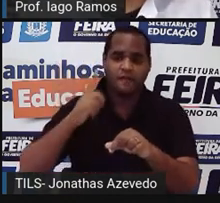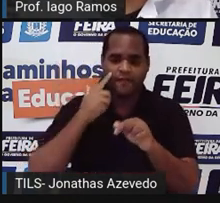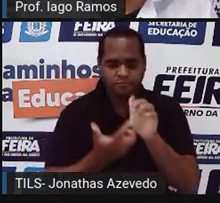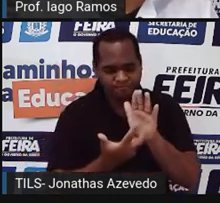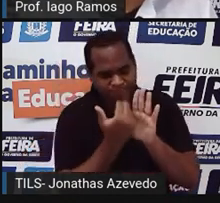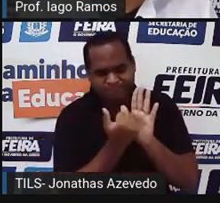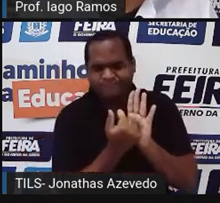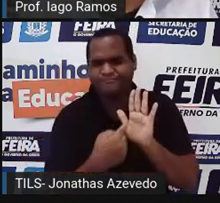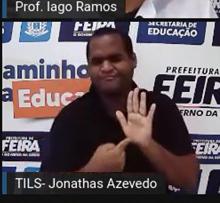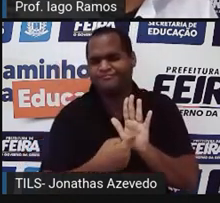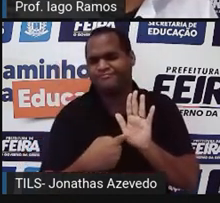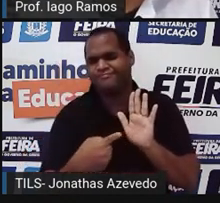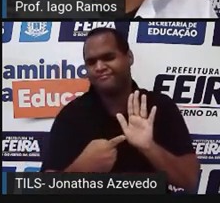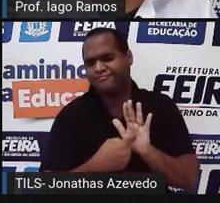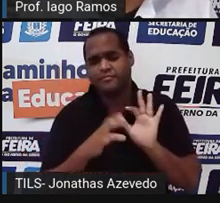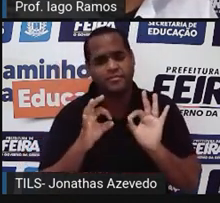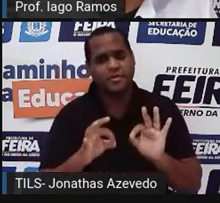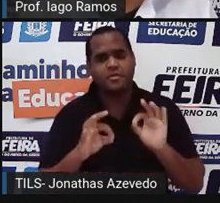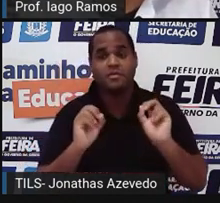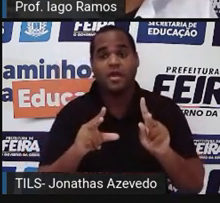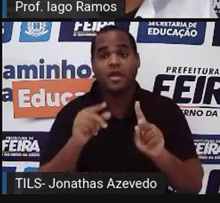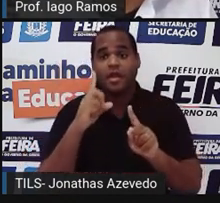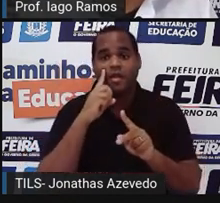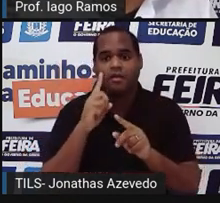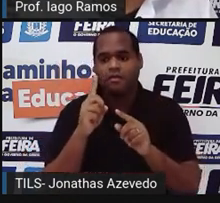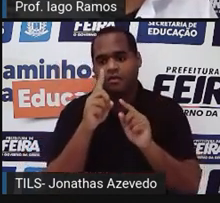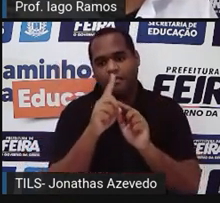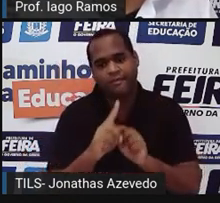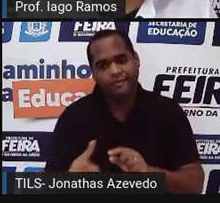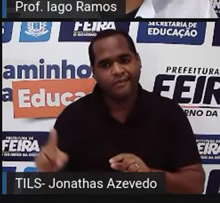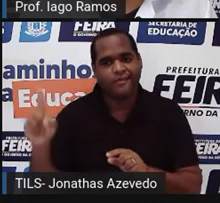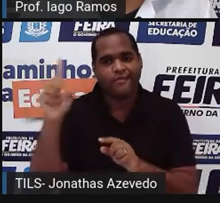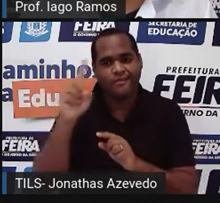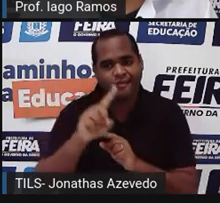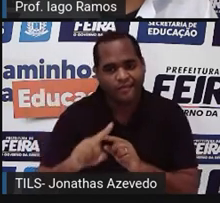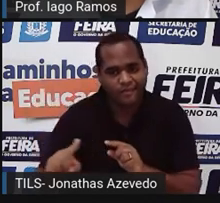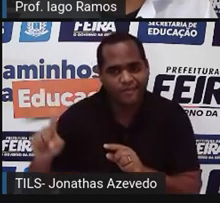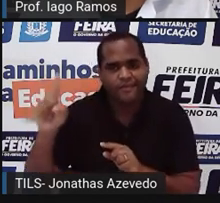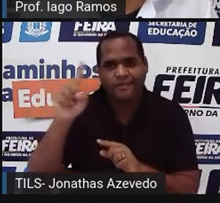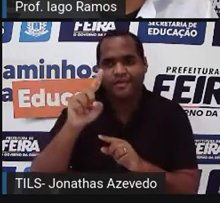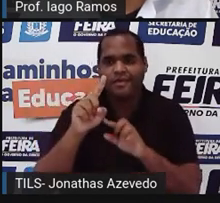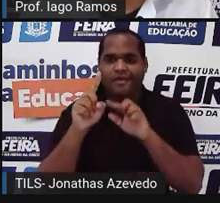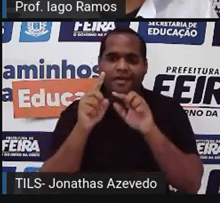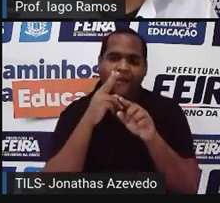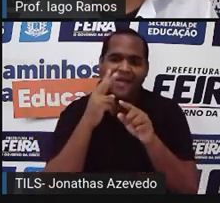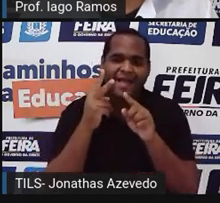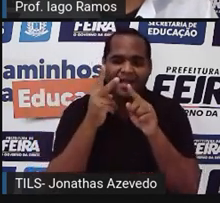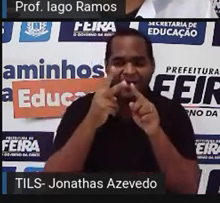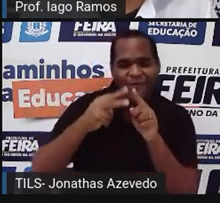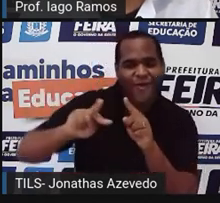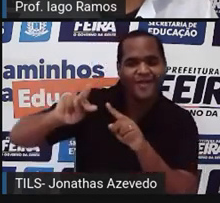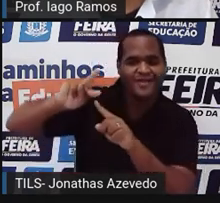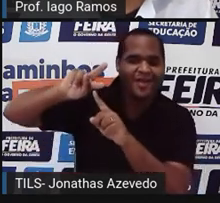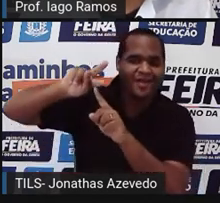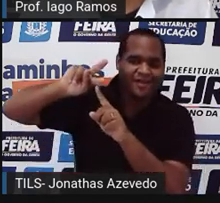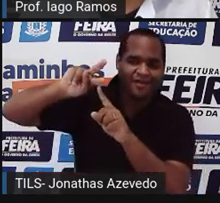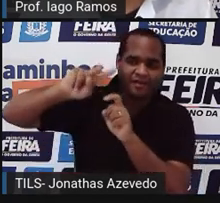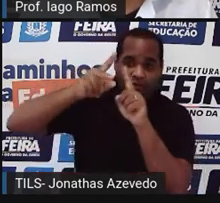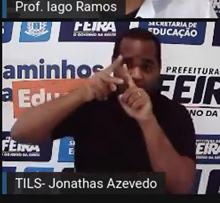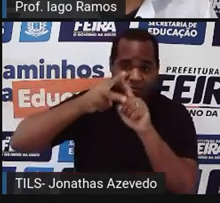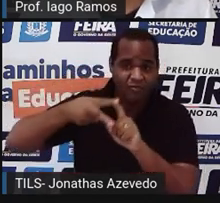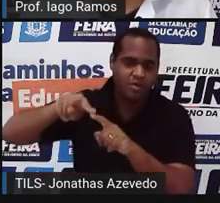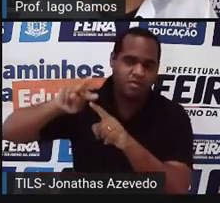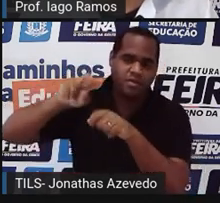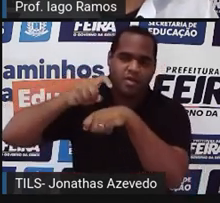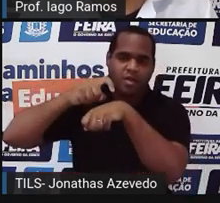estava, né? E aí, ó, no sentido anti-horário, tá vendo? Contrário ao ponteiro, aos ponteiros